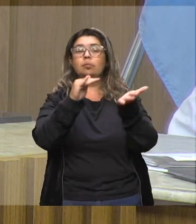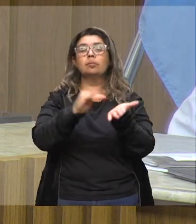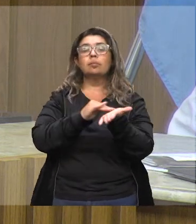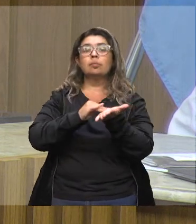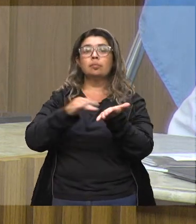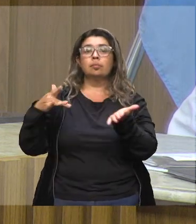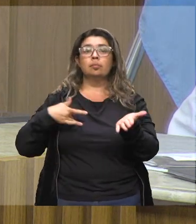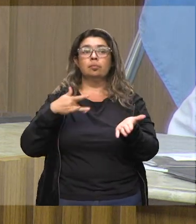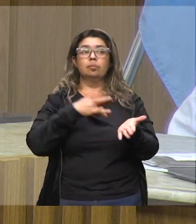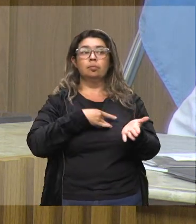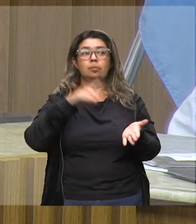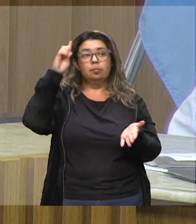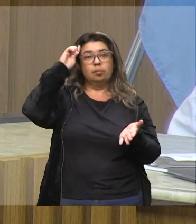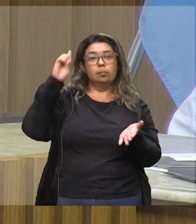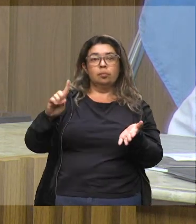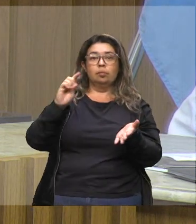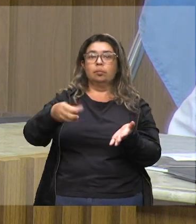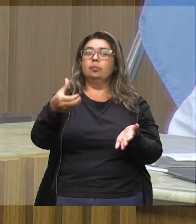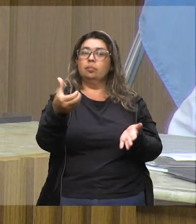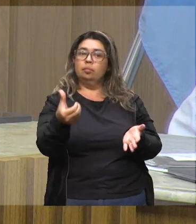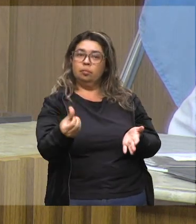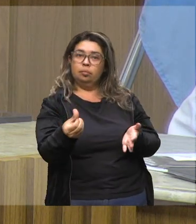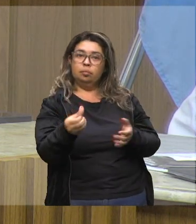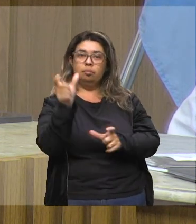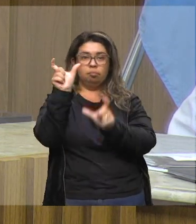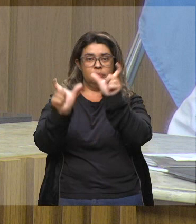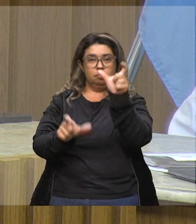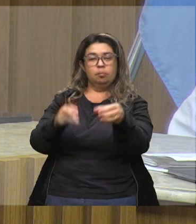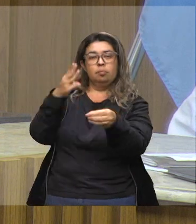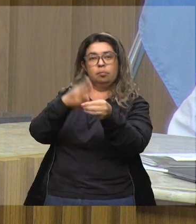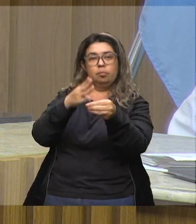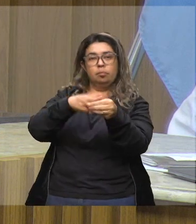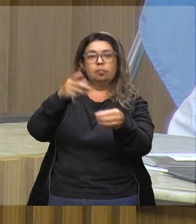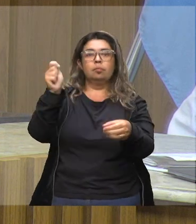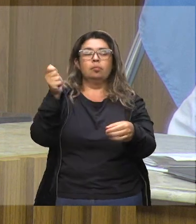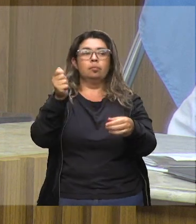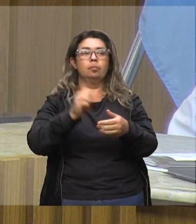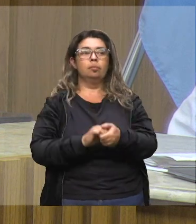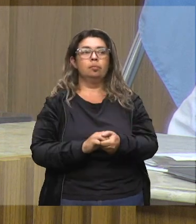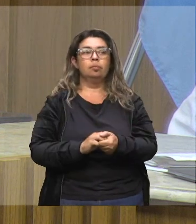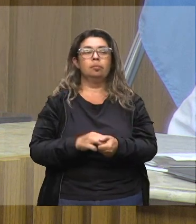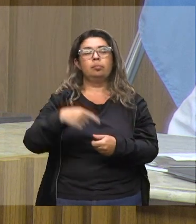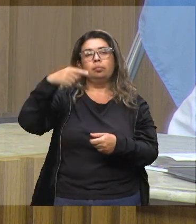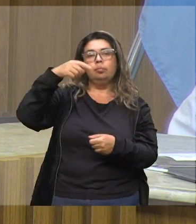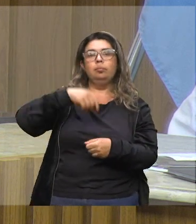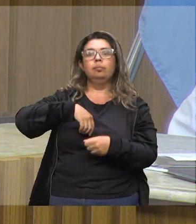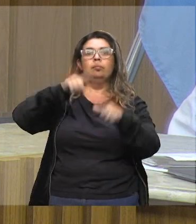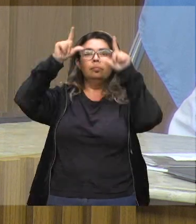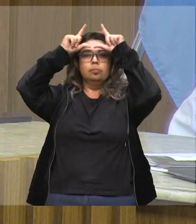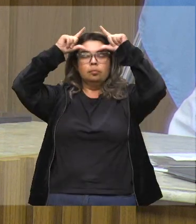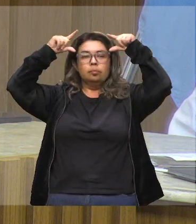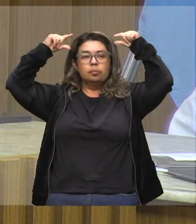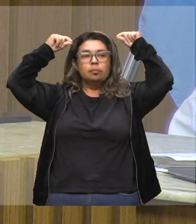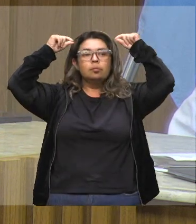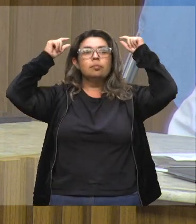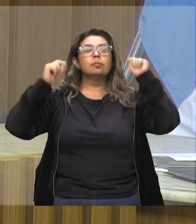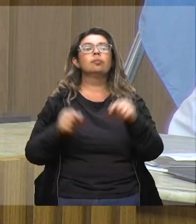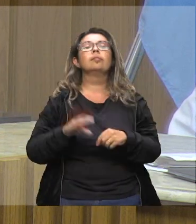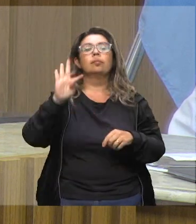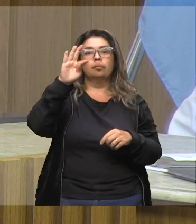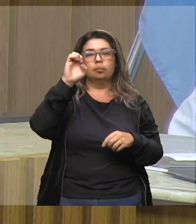está disponibilizando 6 servidores do município de Assis, da área da enfermagem, da assistência, da técnica de